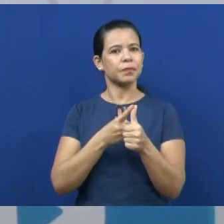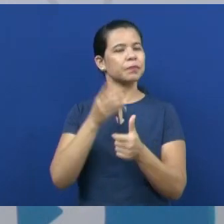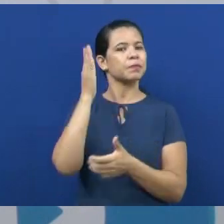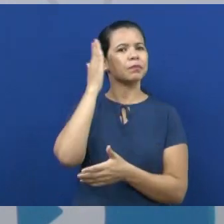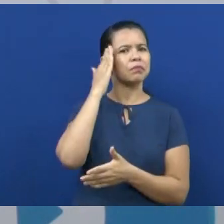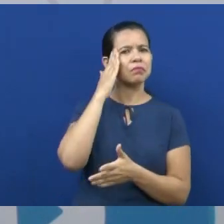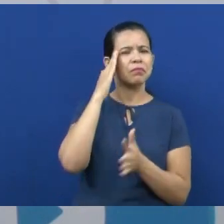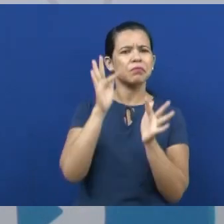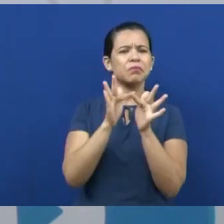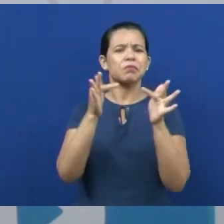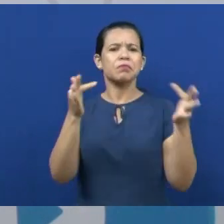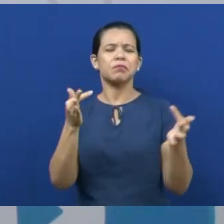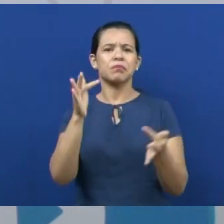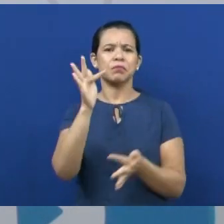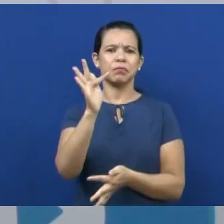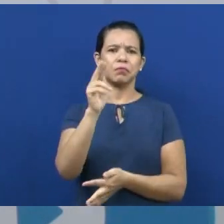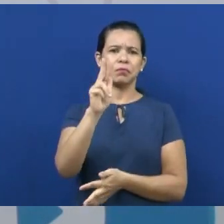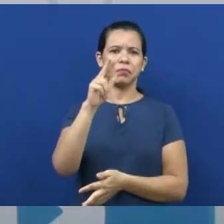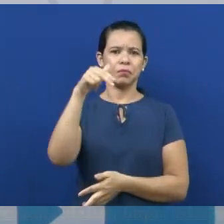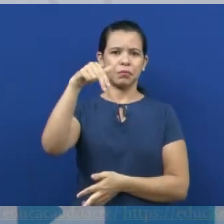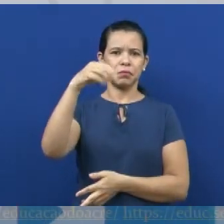função. Então venham comigo.